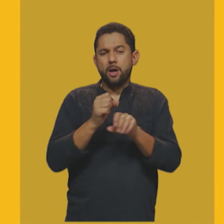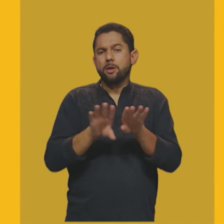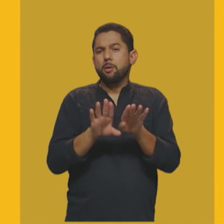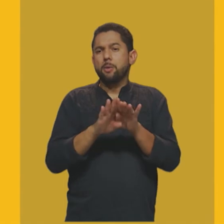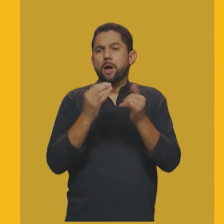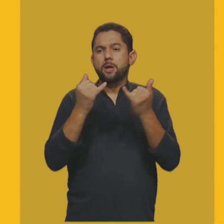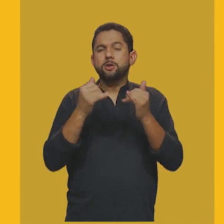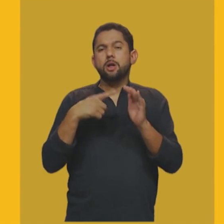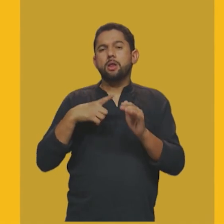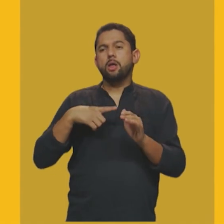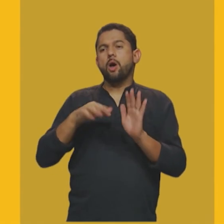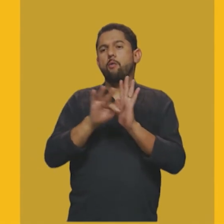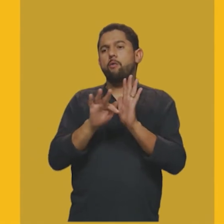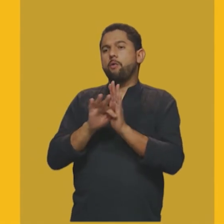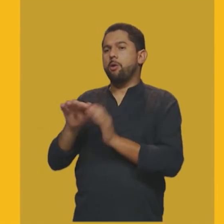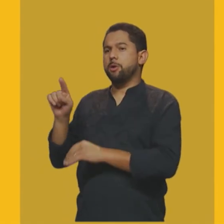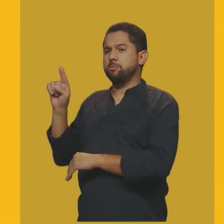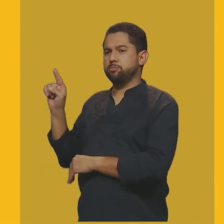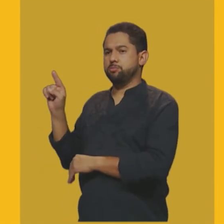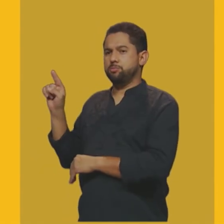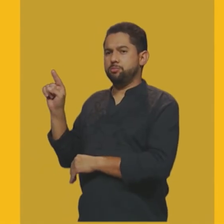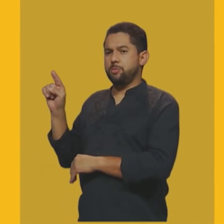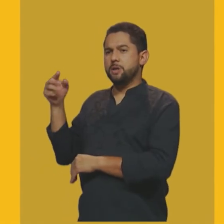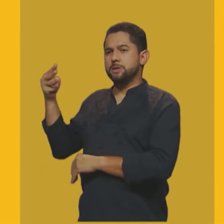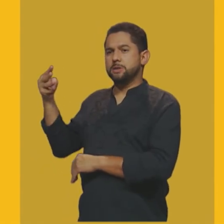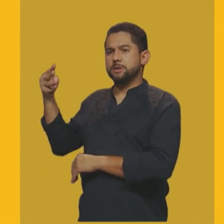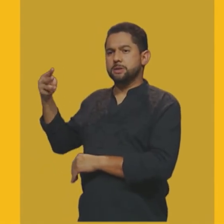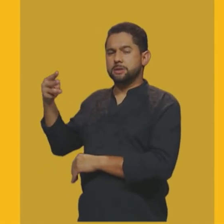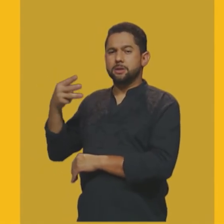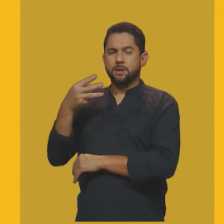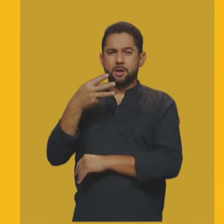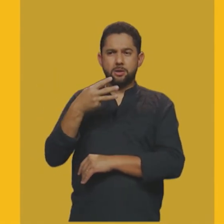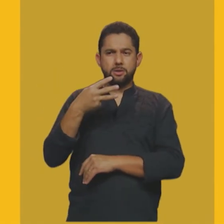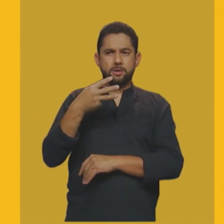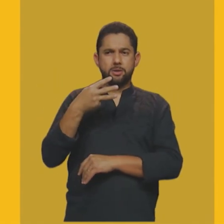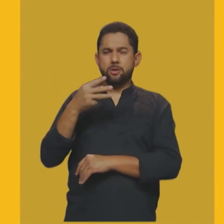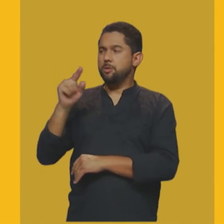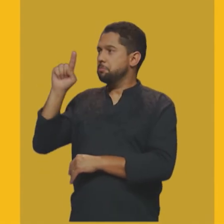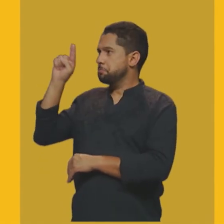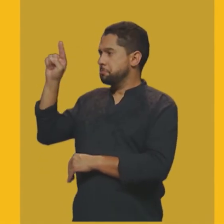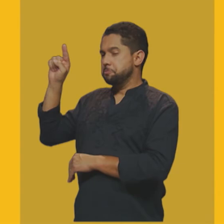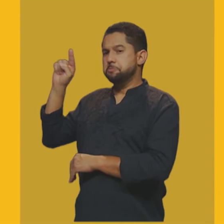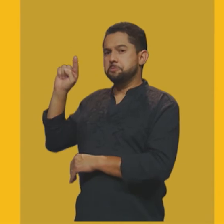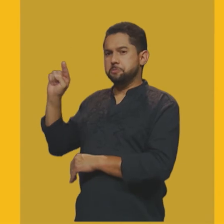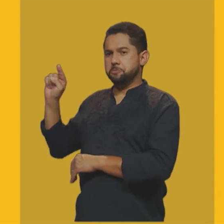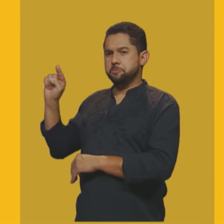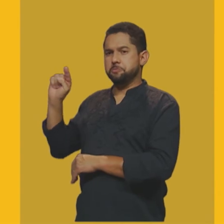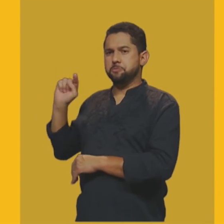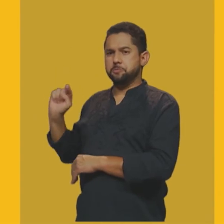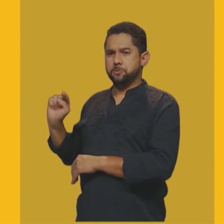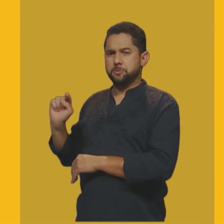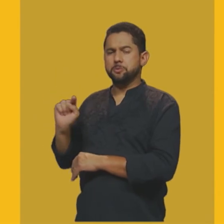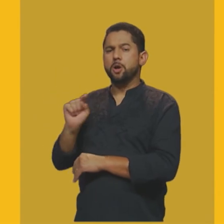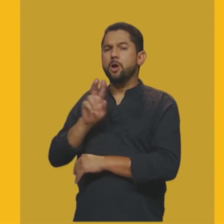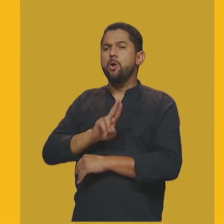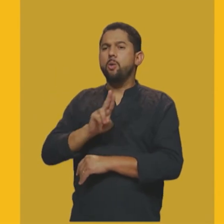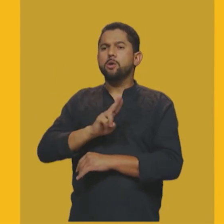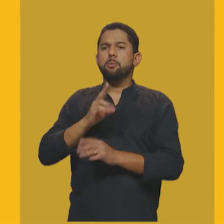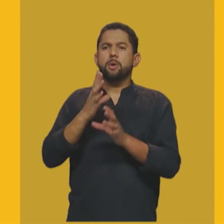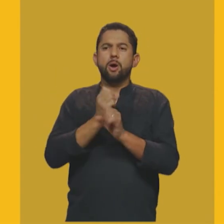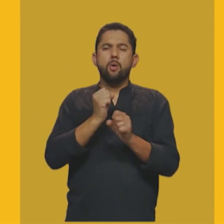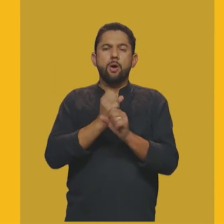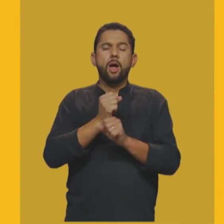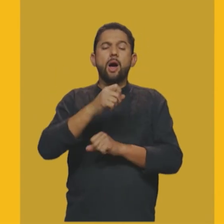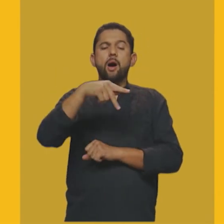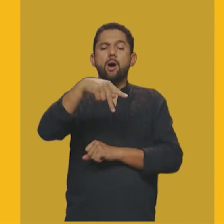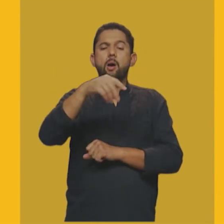essas equações. P é igual a V vezes I, potência é igual a tensão vezes a corrente. P é igual a R vezes I ao quadrado,